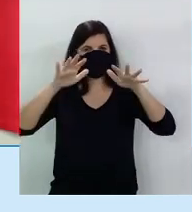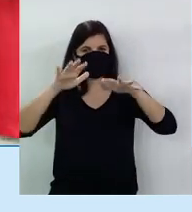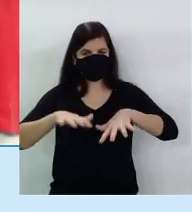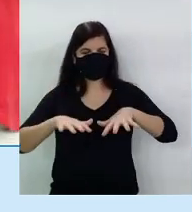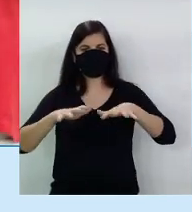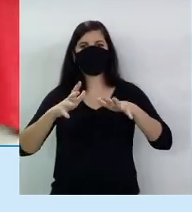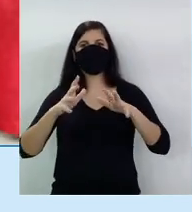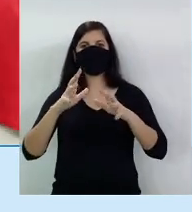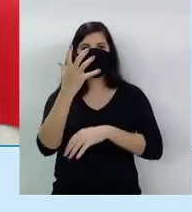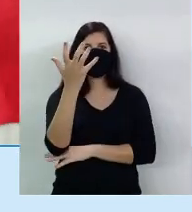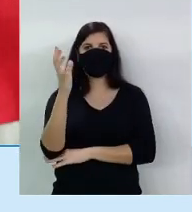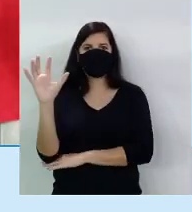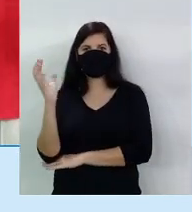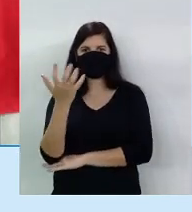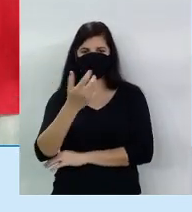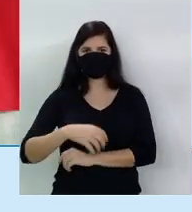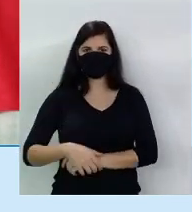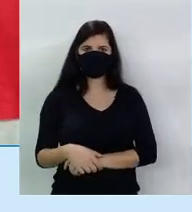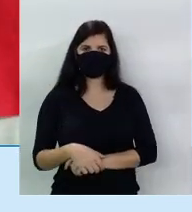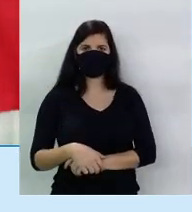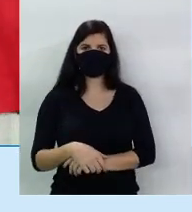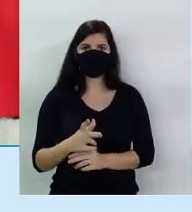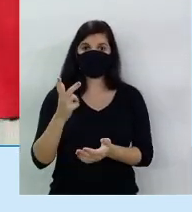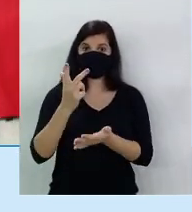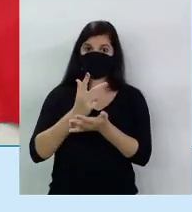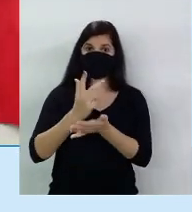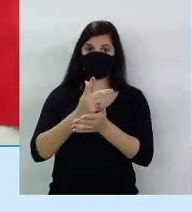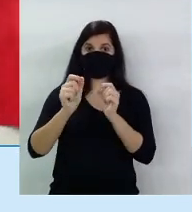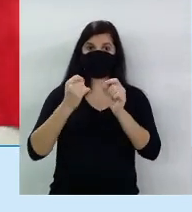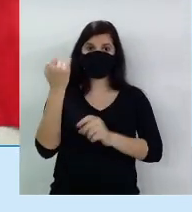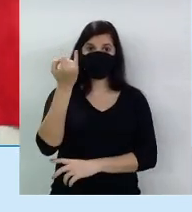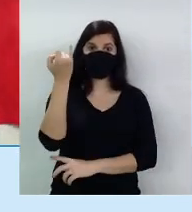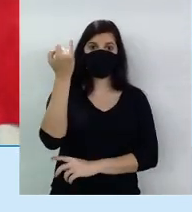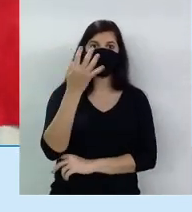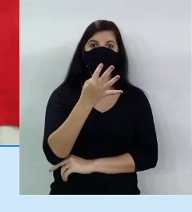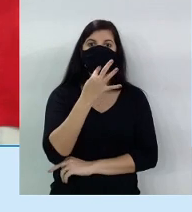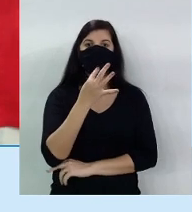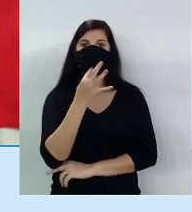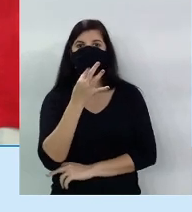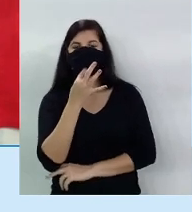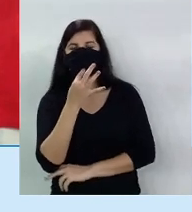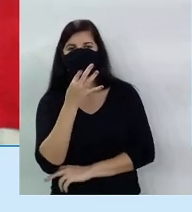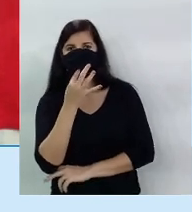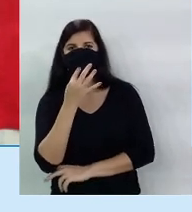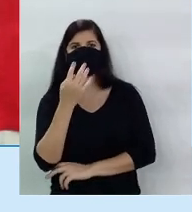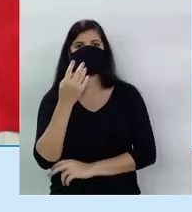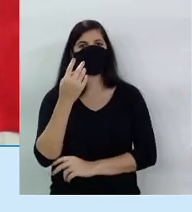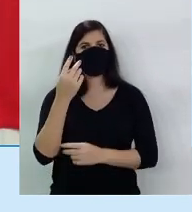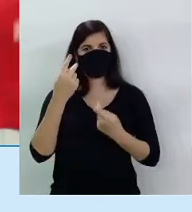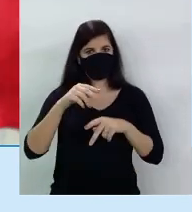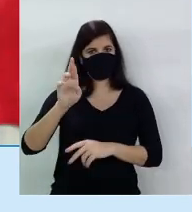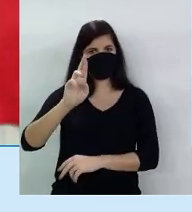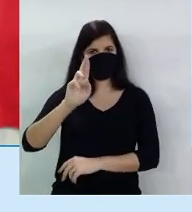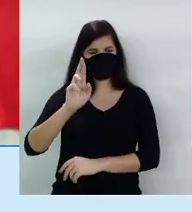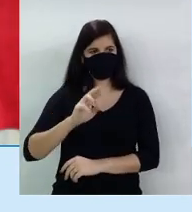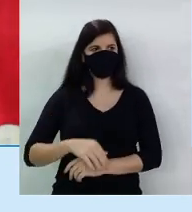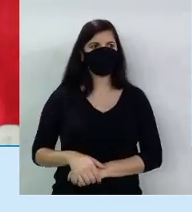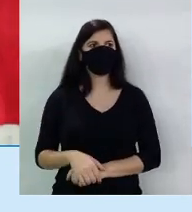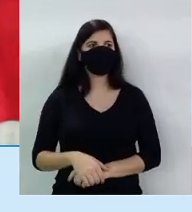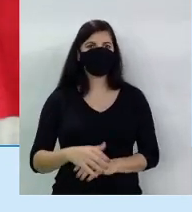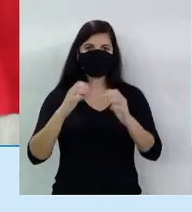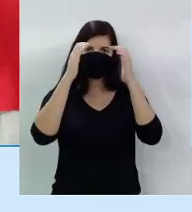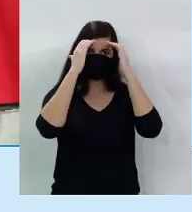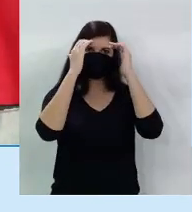em torno dessa árvore. E é sempre importante conhecer a tradição religiosa do outro. Olha aí o